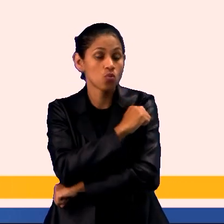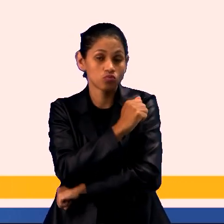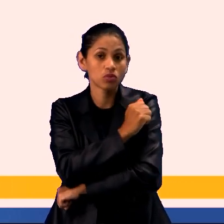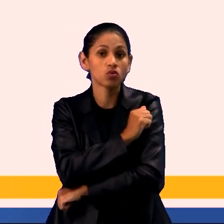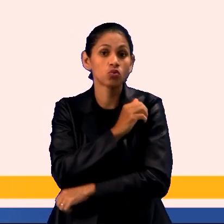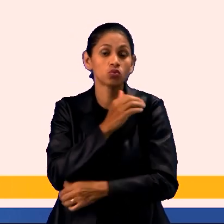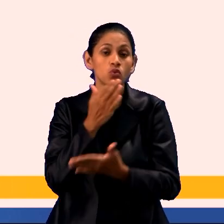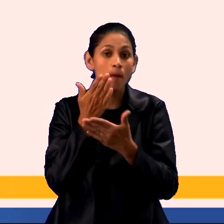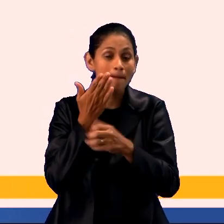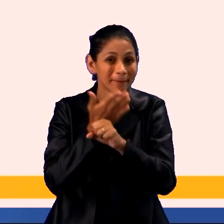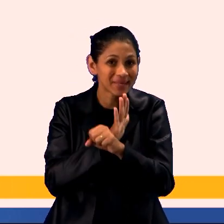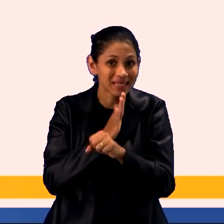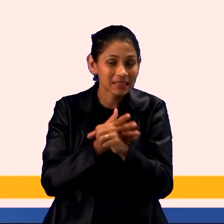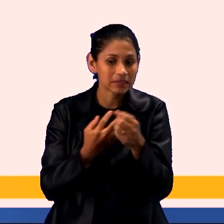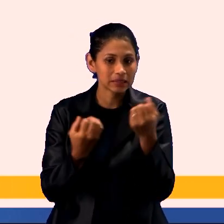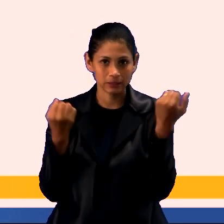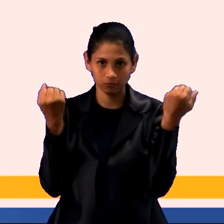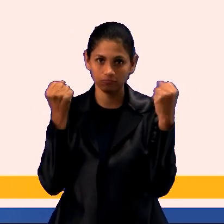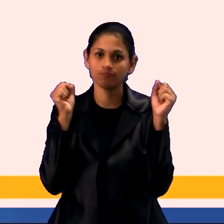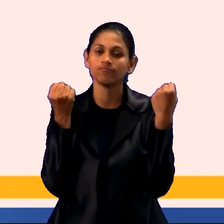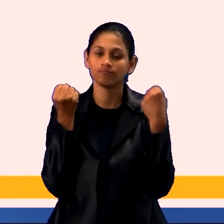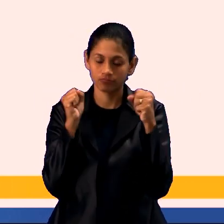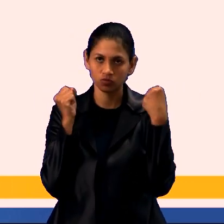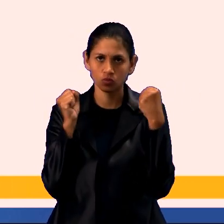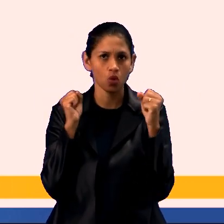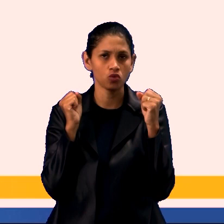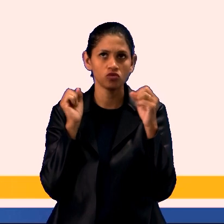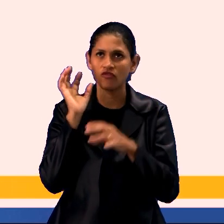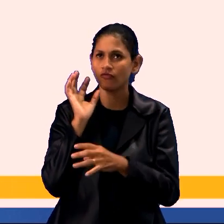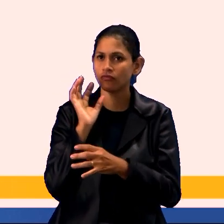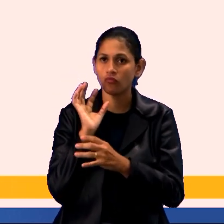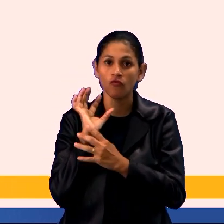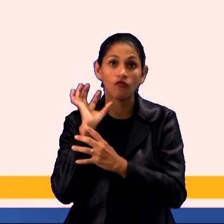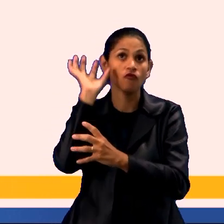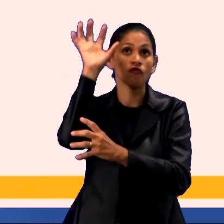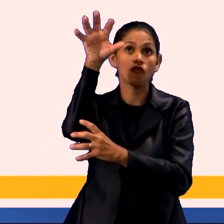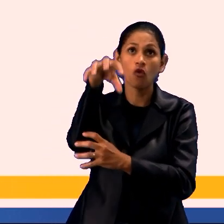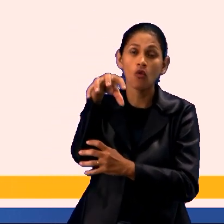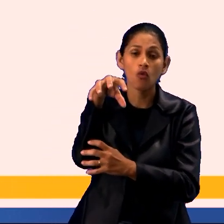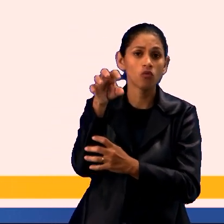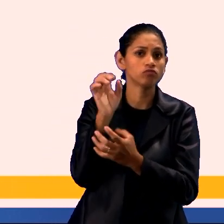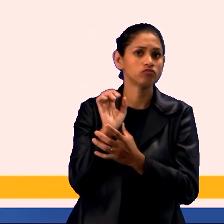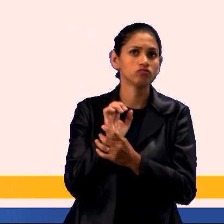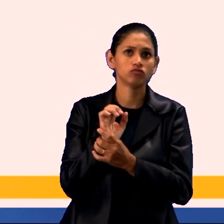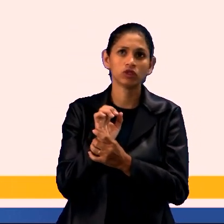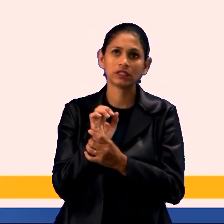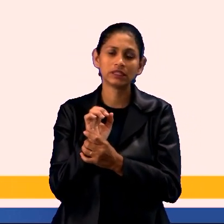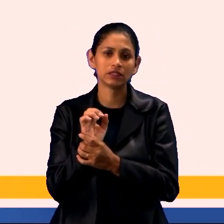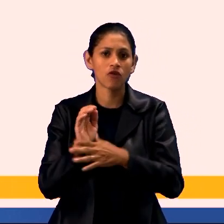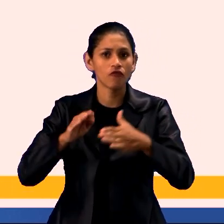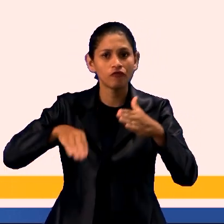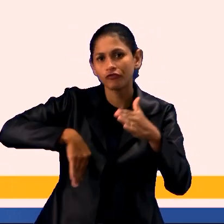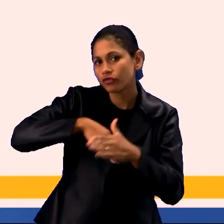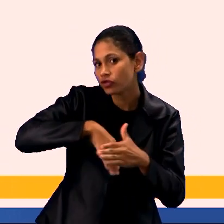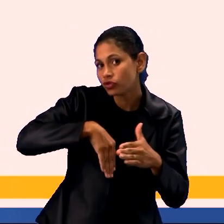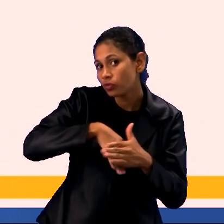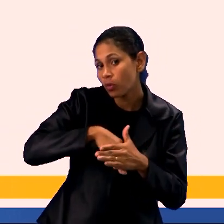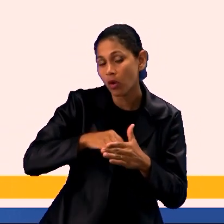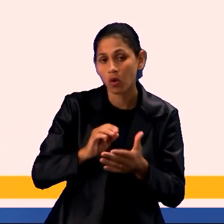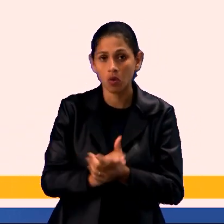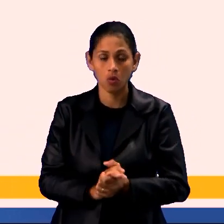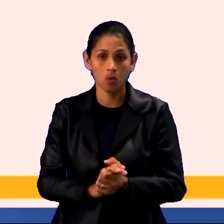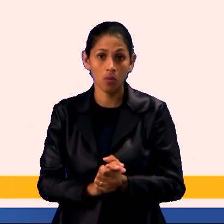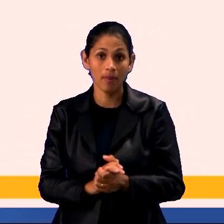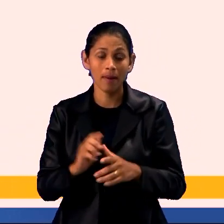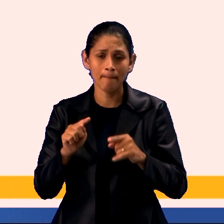um. Ok, professora, agora eu entendi. Só que a pergunta dizia o quê? Que uma quantidade de alunos jogam